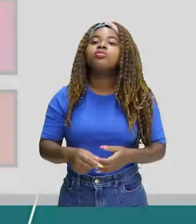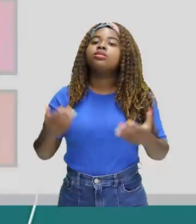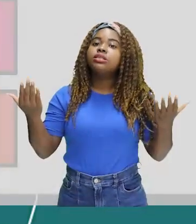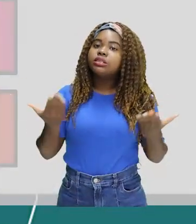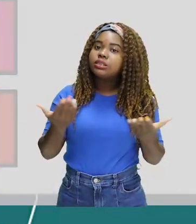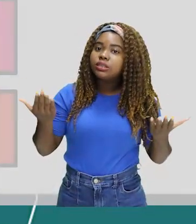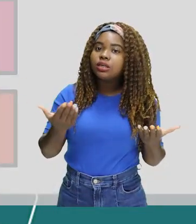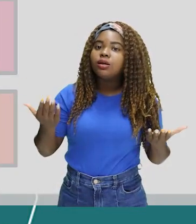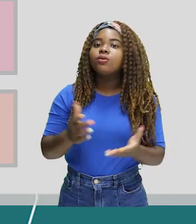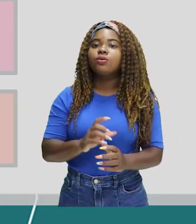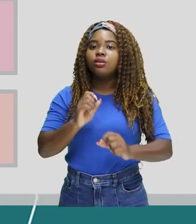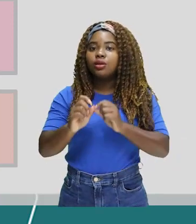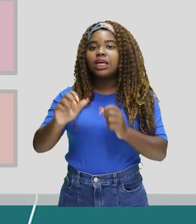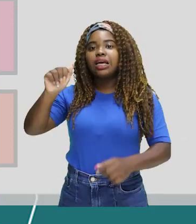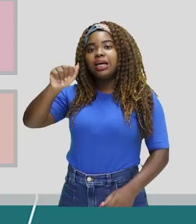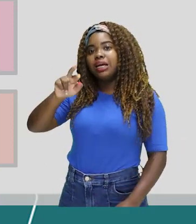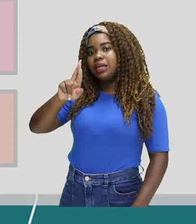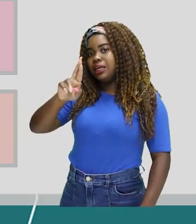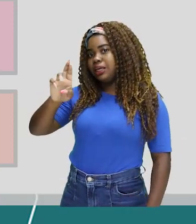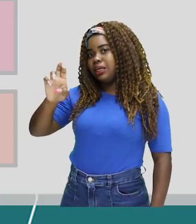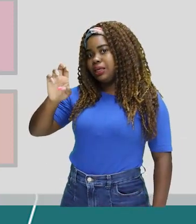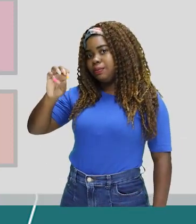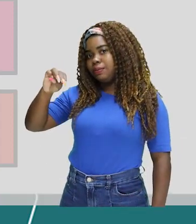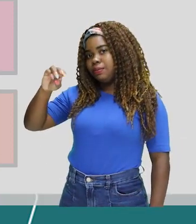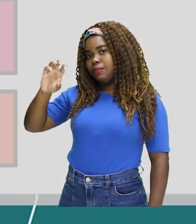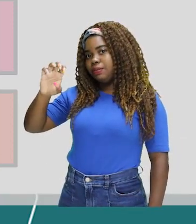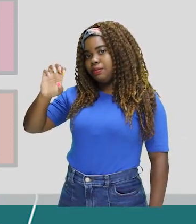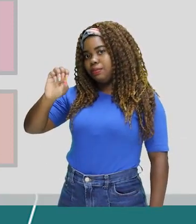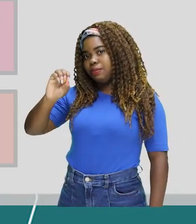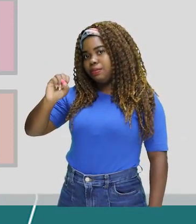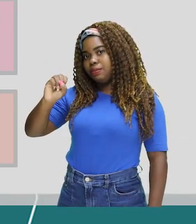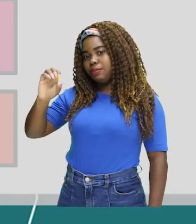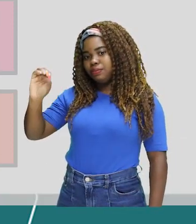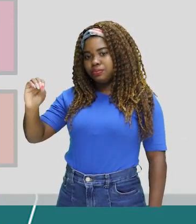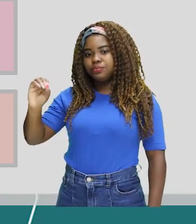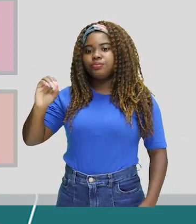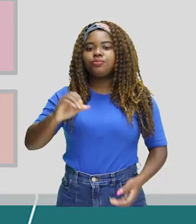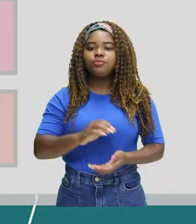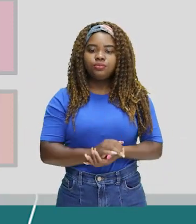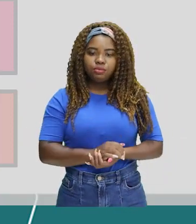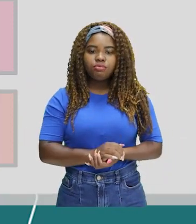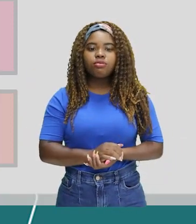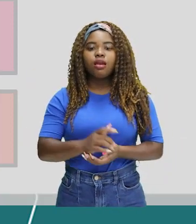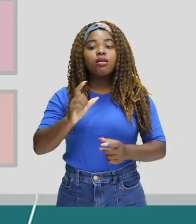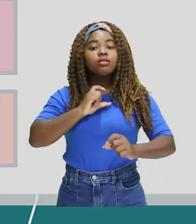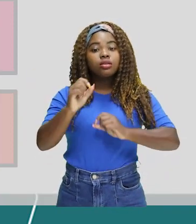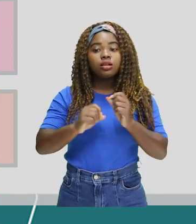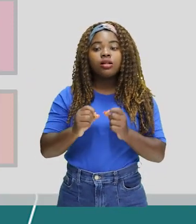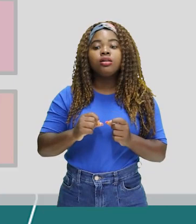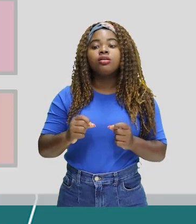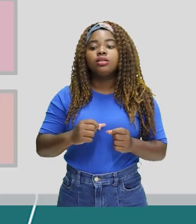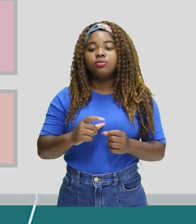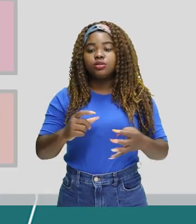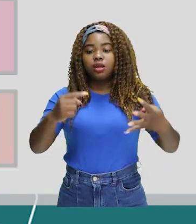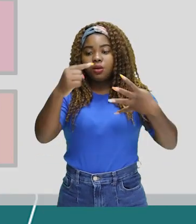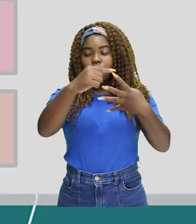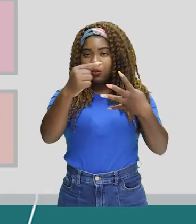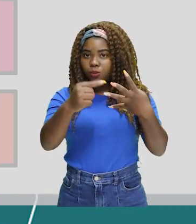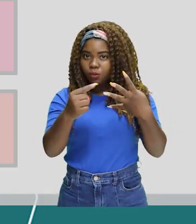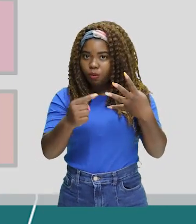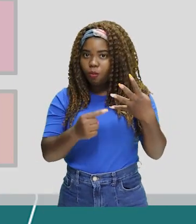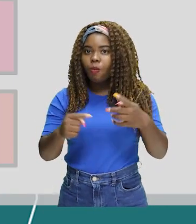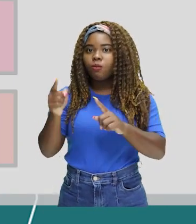Então, os arremessos no atletismo são quais? Nós temos o arremesso de peso, essa classificação ela recebe o nome de arremessos